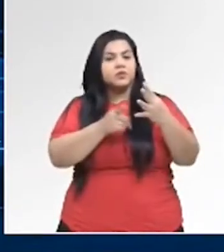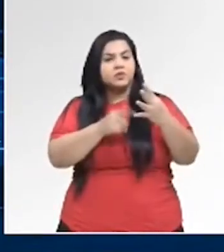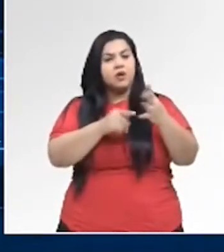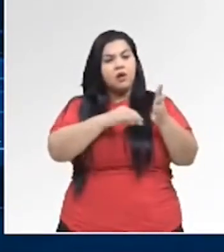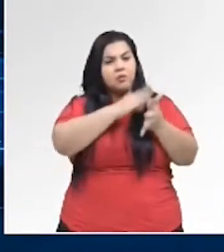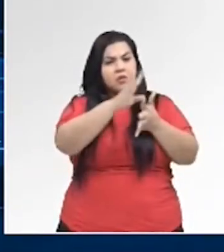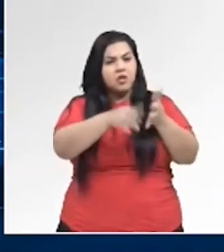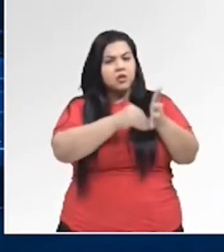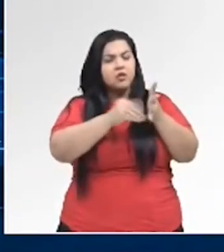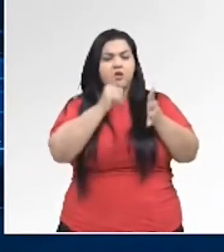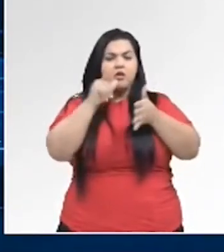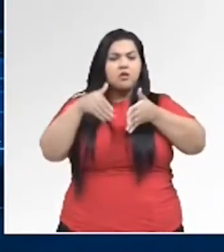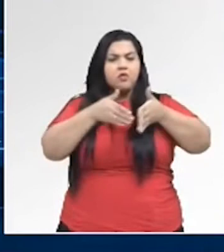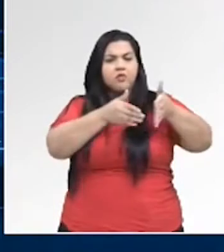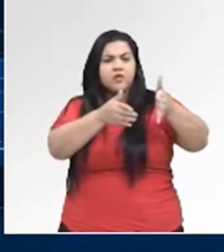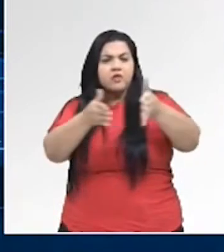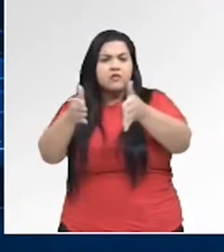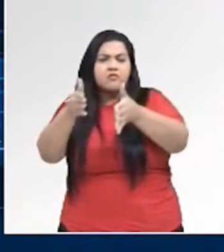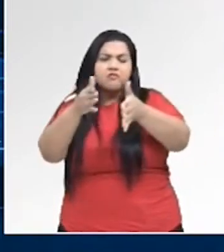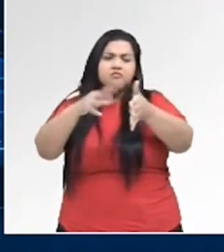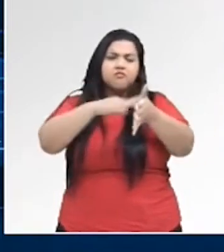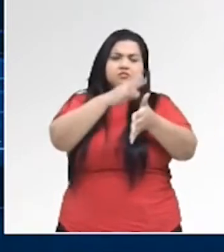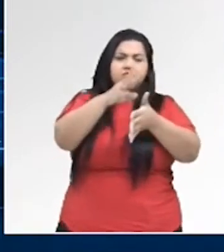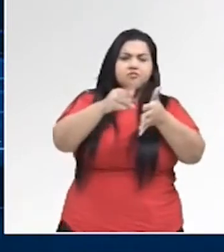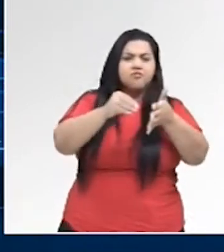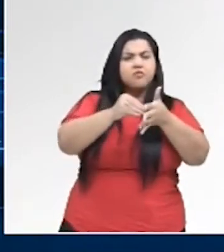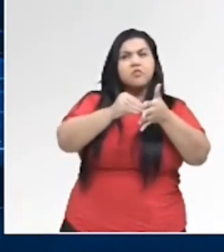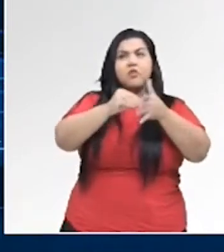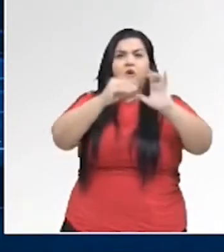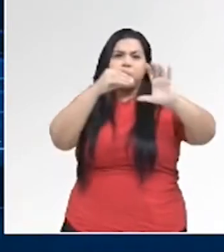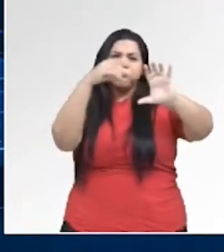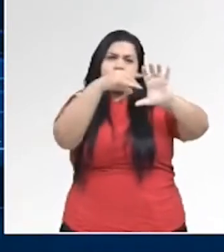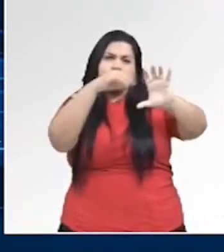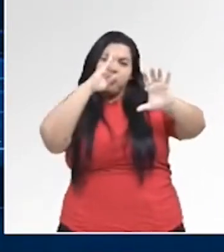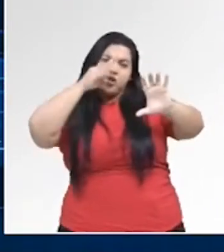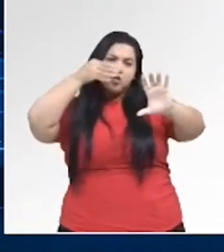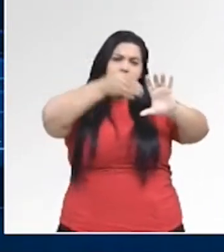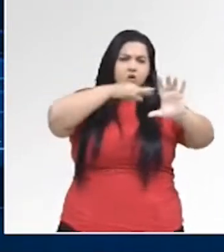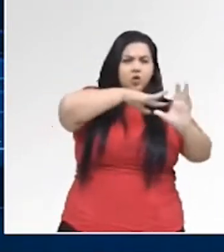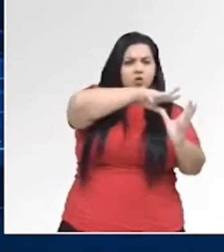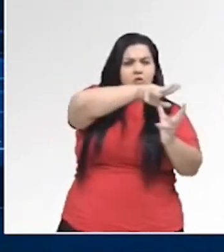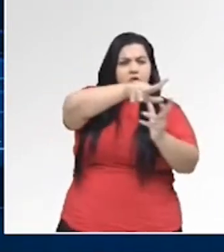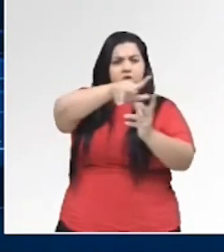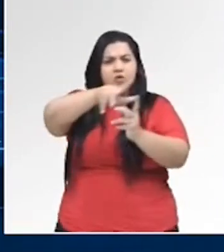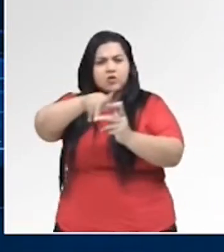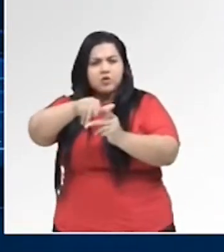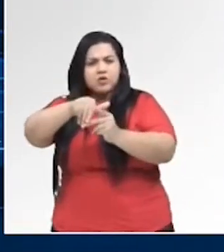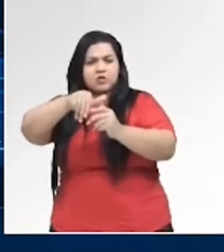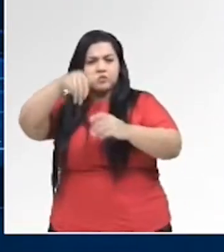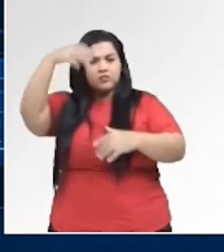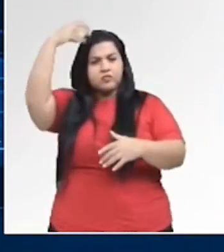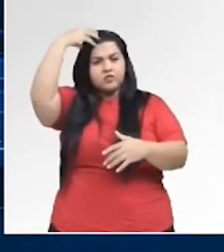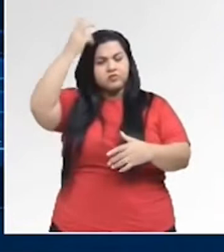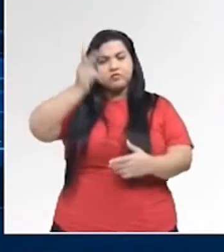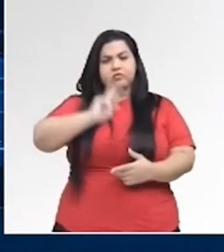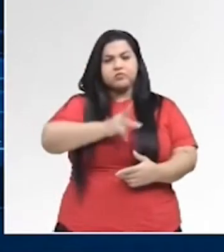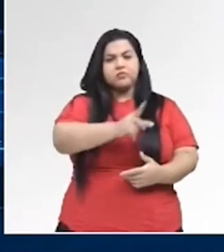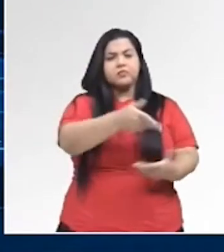Amazônia. Os rios que te envolvem a Amazônia. Pulmão do mundo, majestosa nossa, sempre serás.